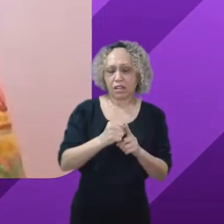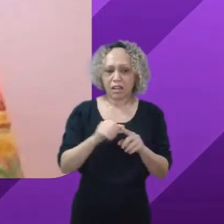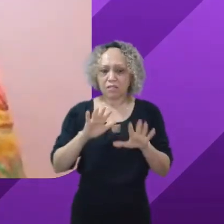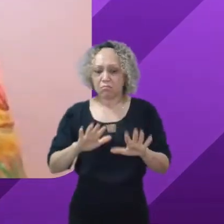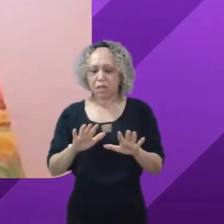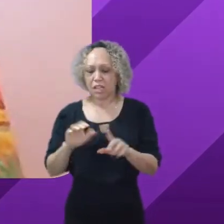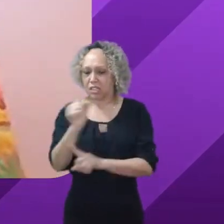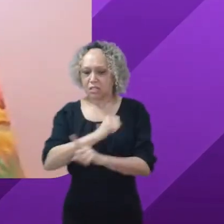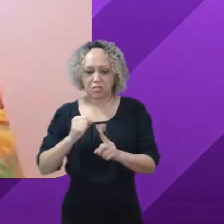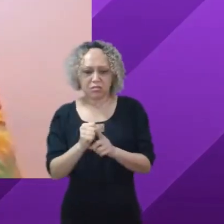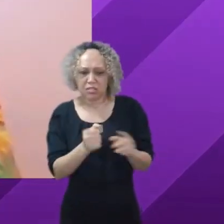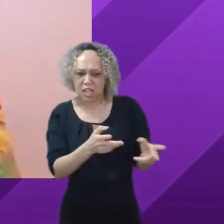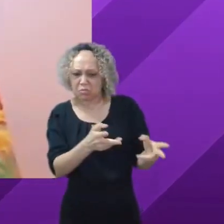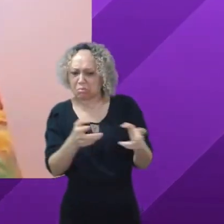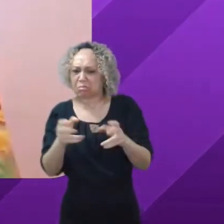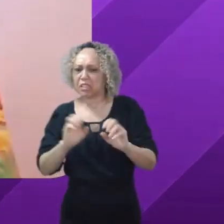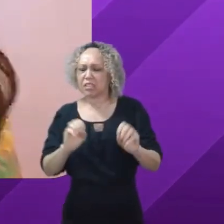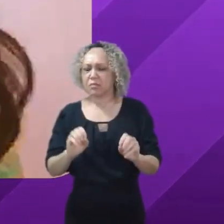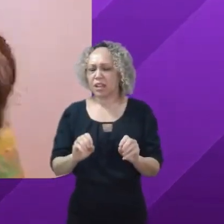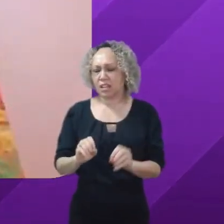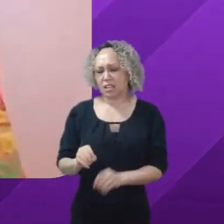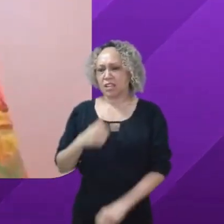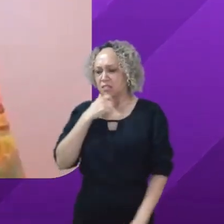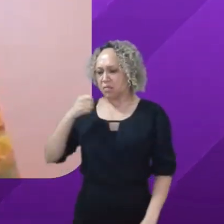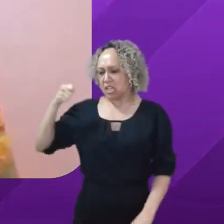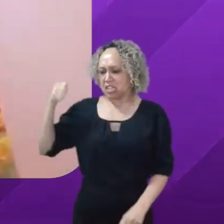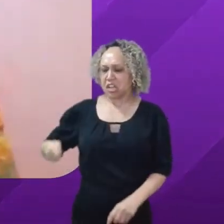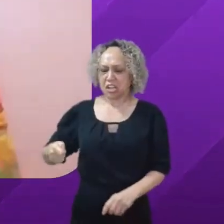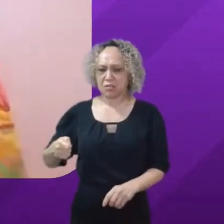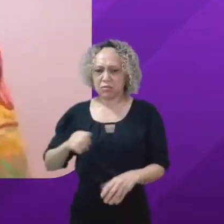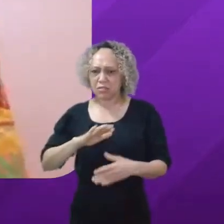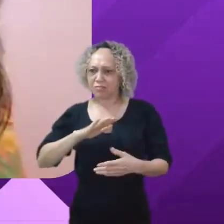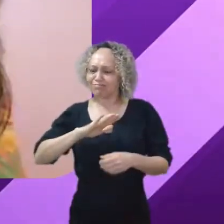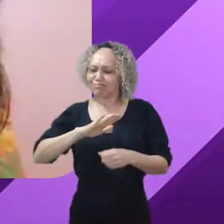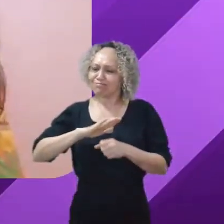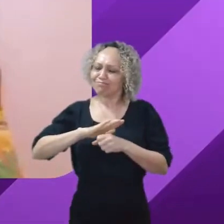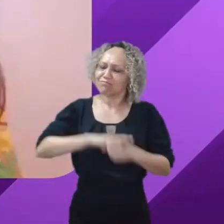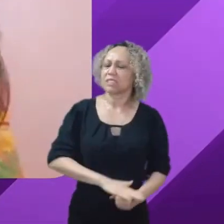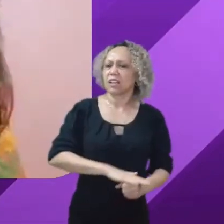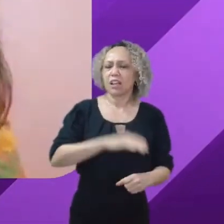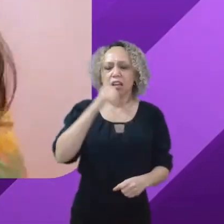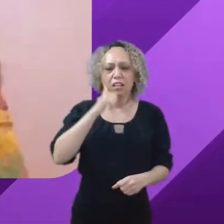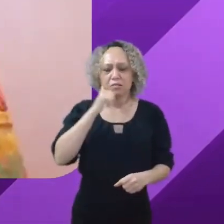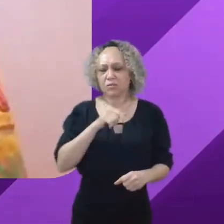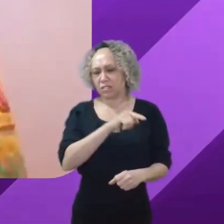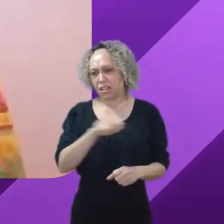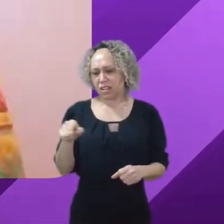machismo faz com que coloquem as mulheres nos lugares das menores remunerações dos trabalhos, que são trabalhos de